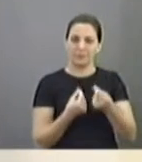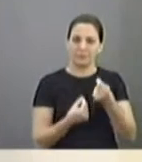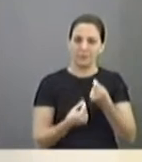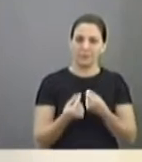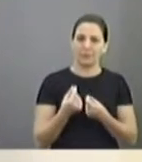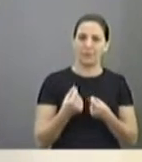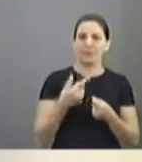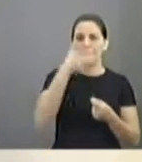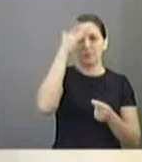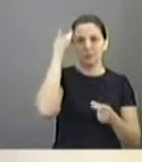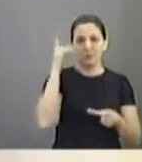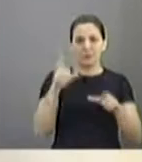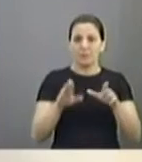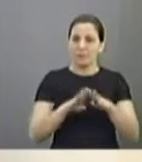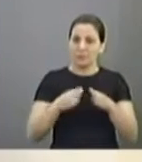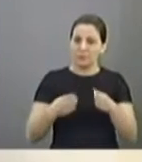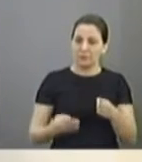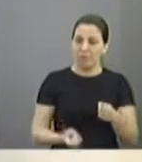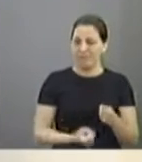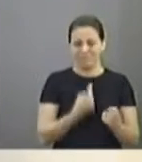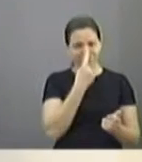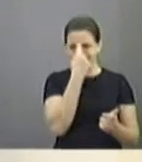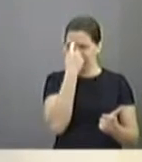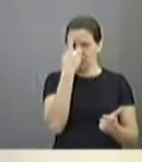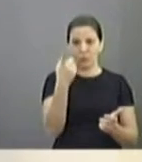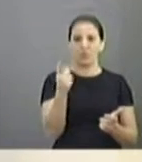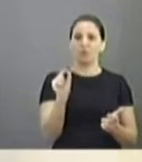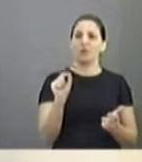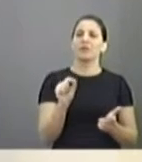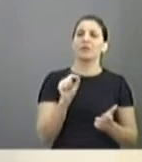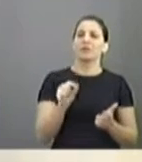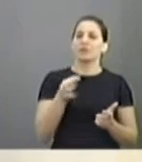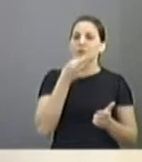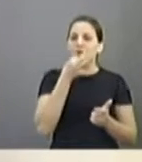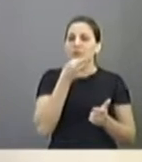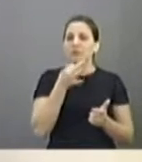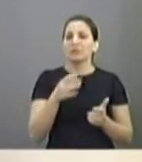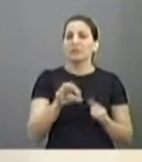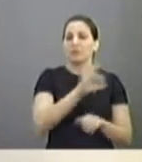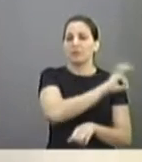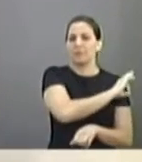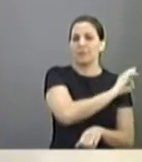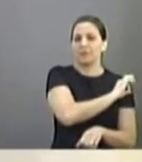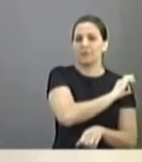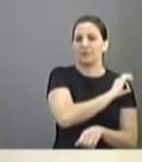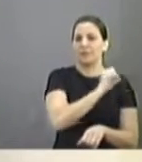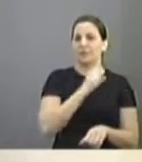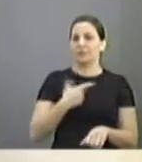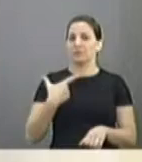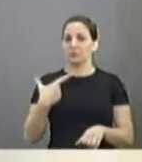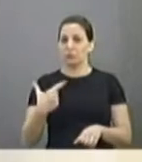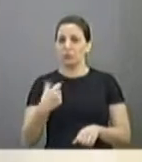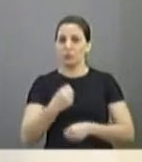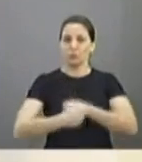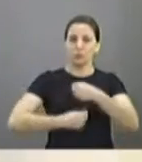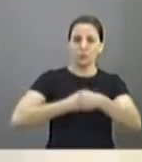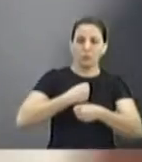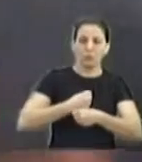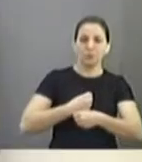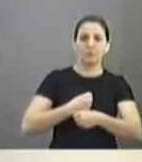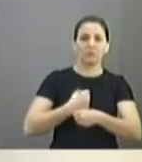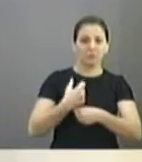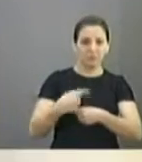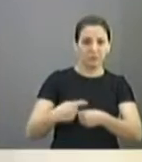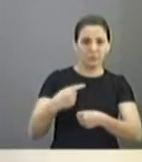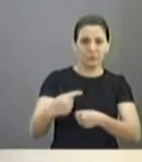os funcionários da casa, não tenho dúvida que a proposta, que é essa da prefeitura, que pelo 2º ano consecutivo